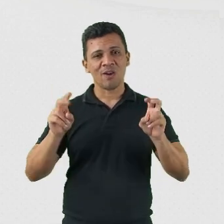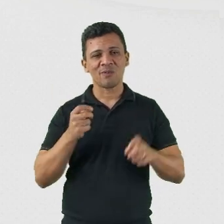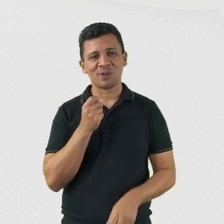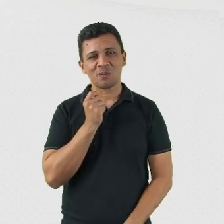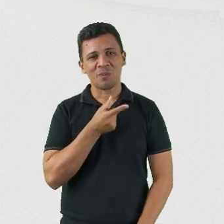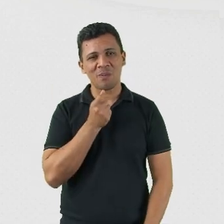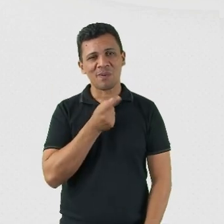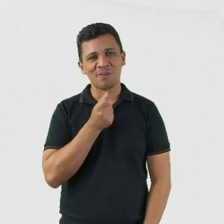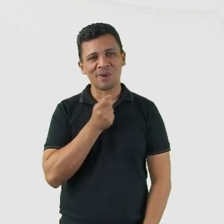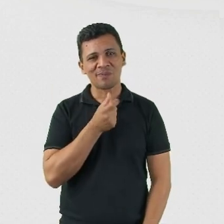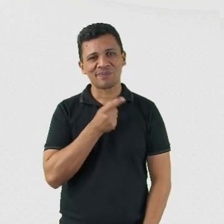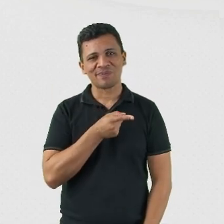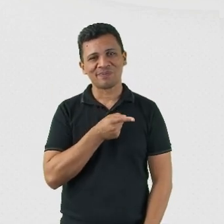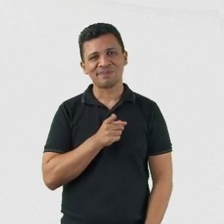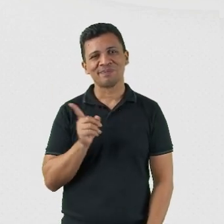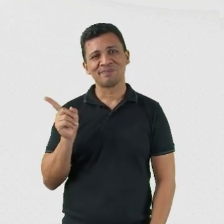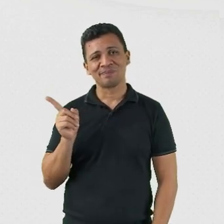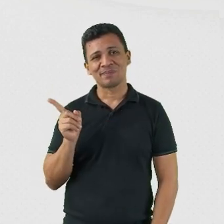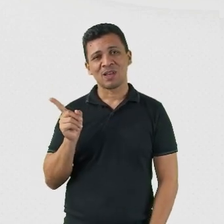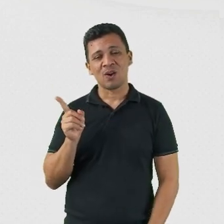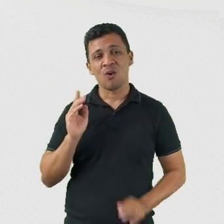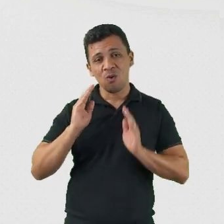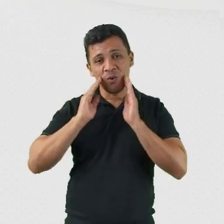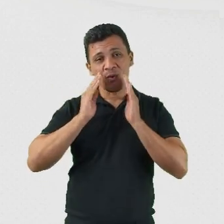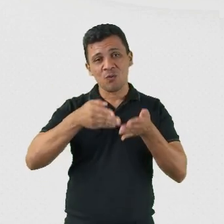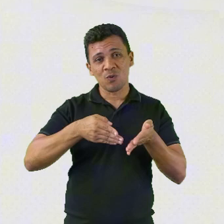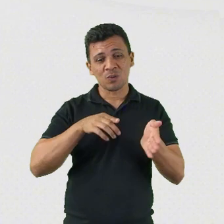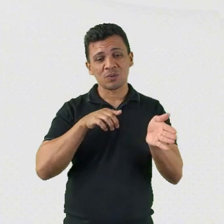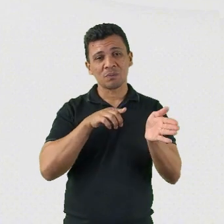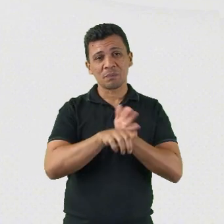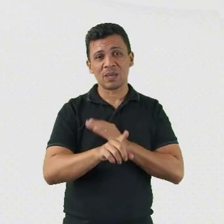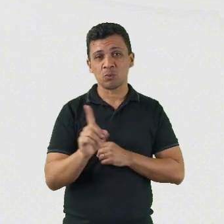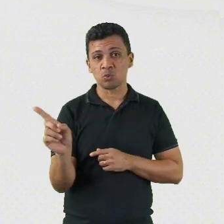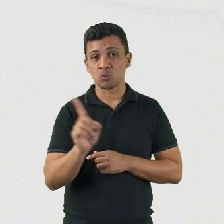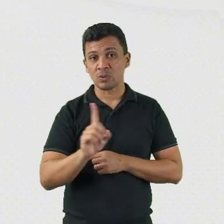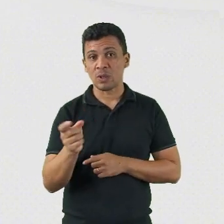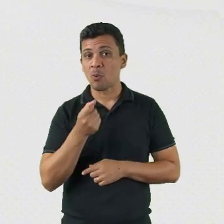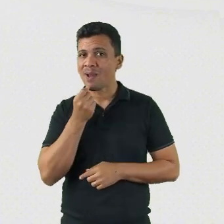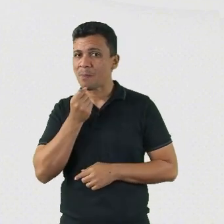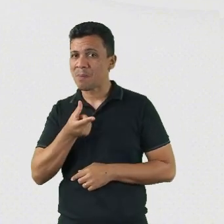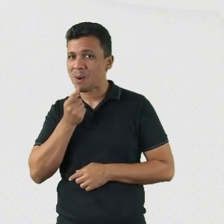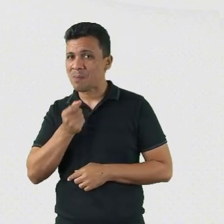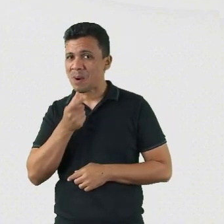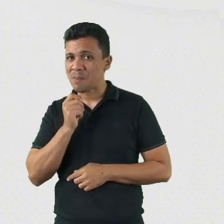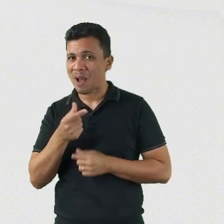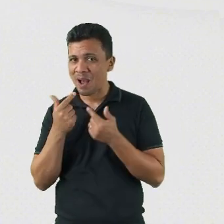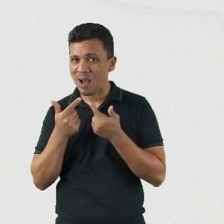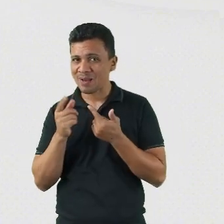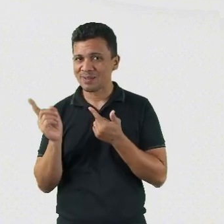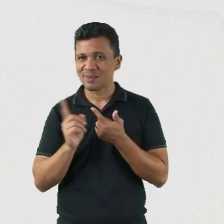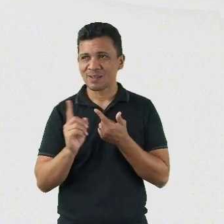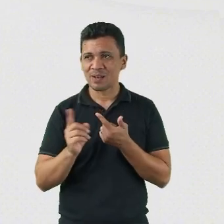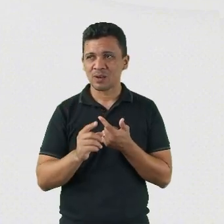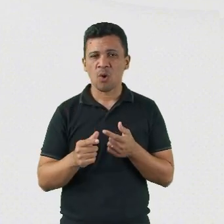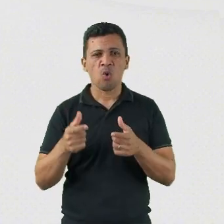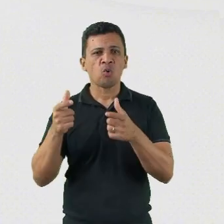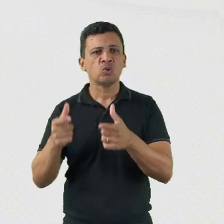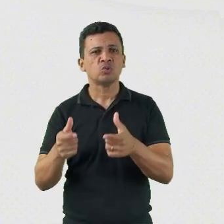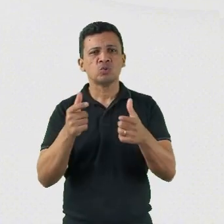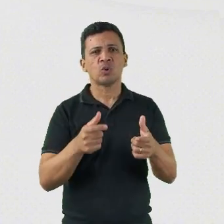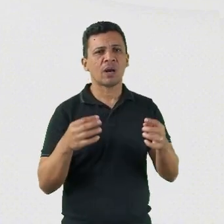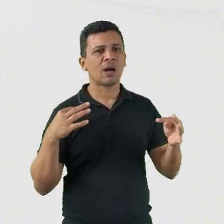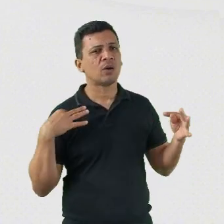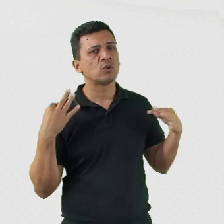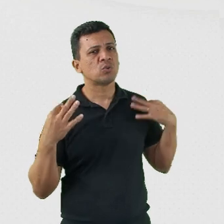cômico. O foco da nossa pergunta e desse questionamento não é o efeito cômico, mas sim qual era o lugar que o